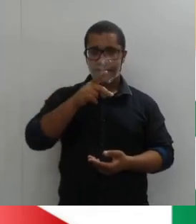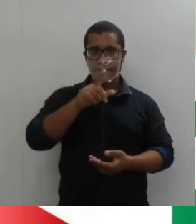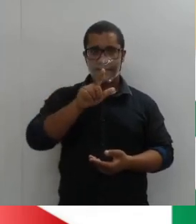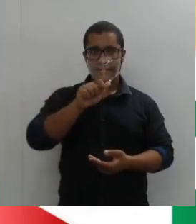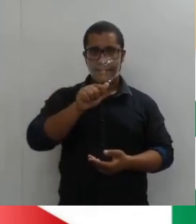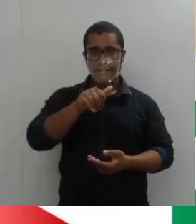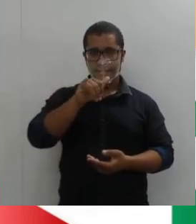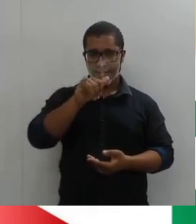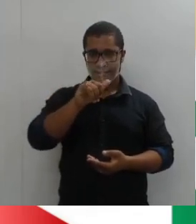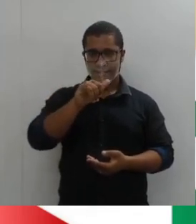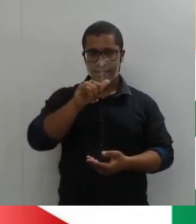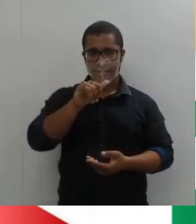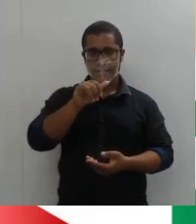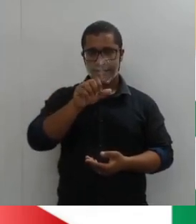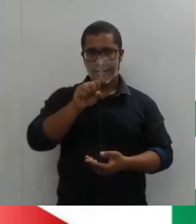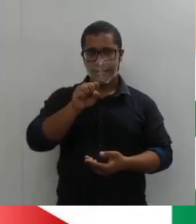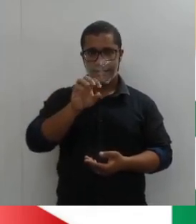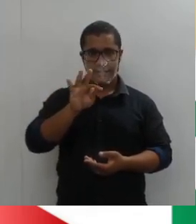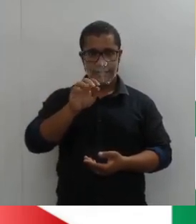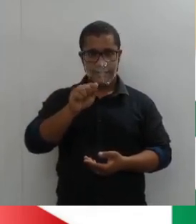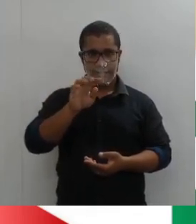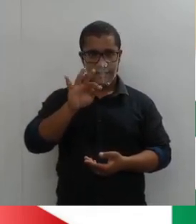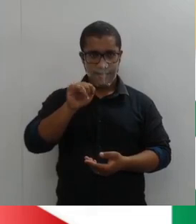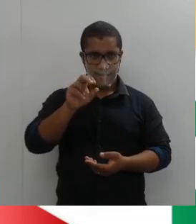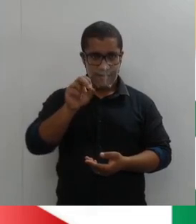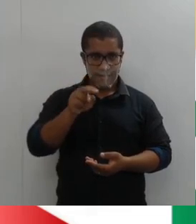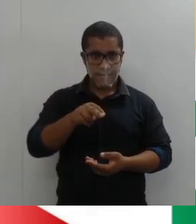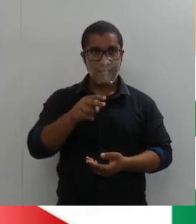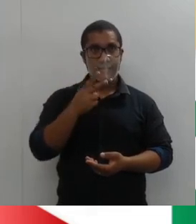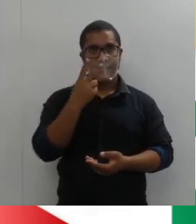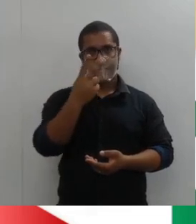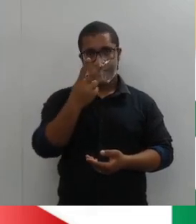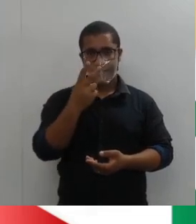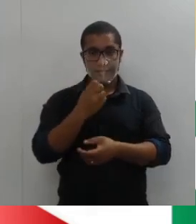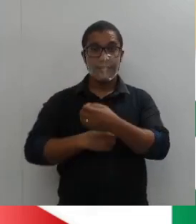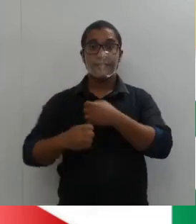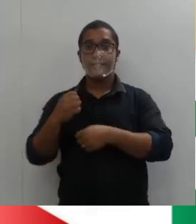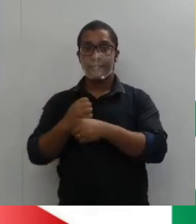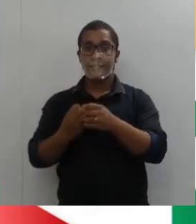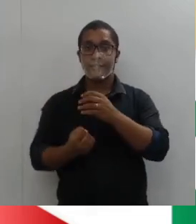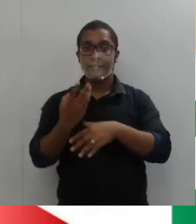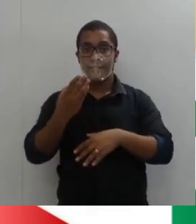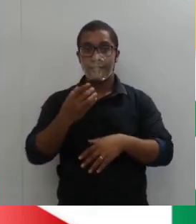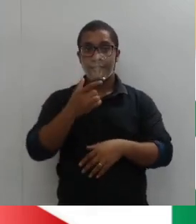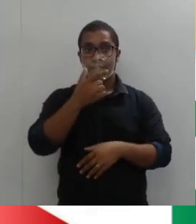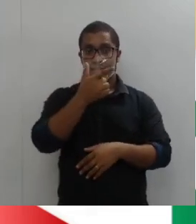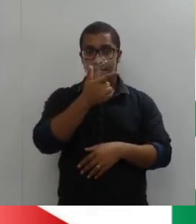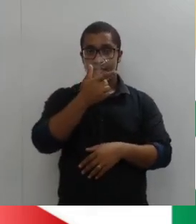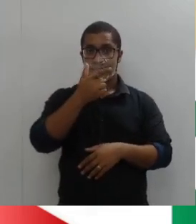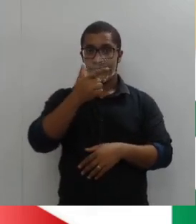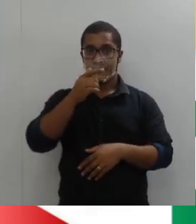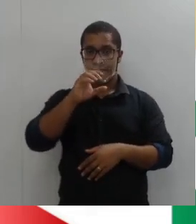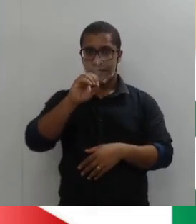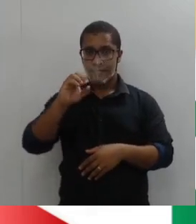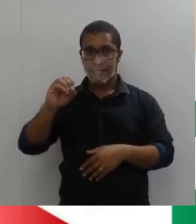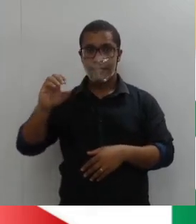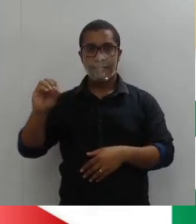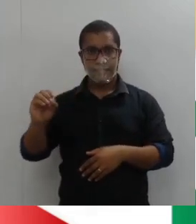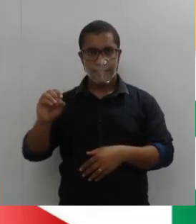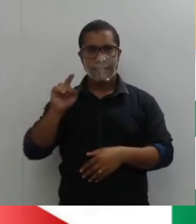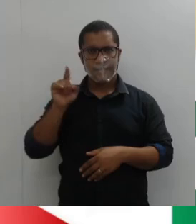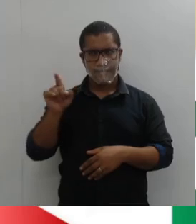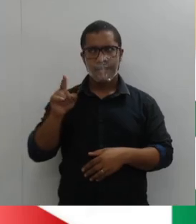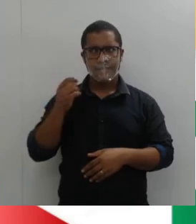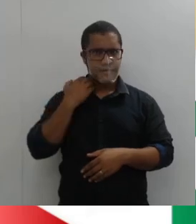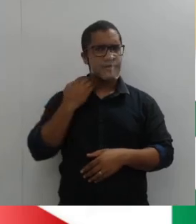E apesar dele ter sido criado há mais de 20 anos atrás, ele foi criado no ano de 2000, ele ainda é um game